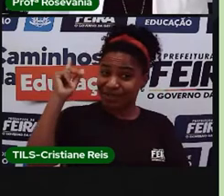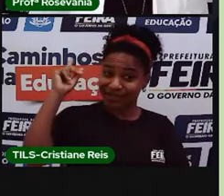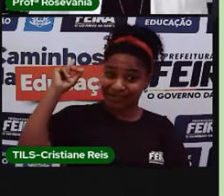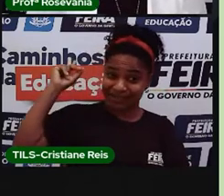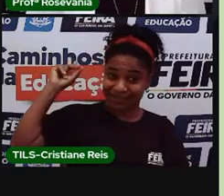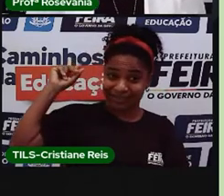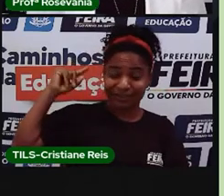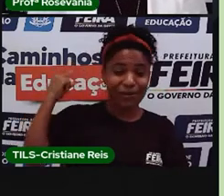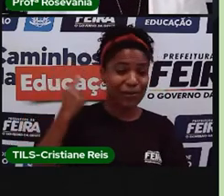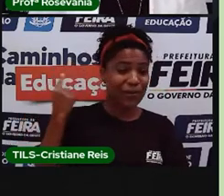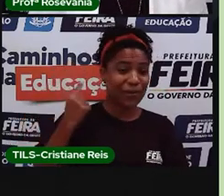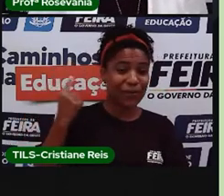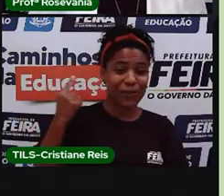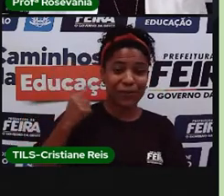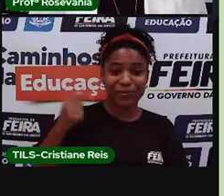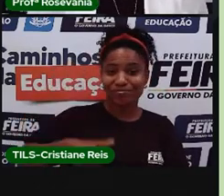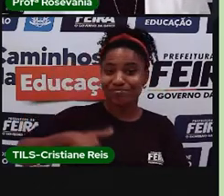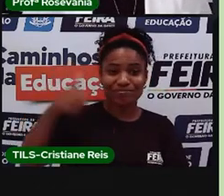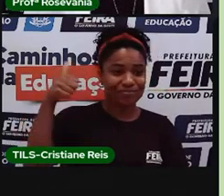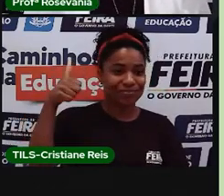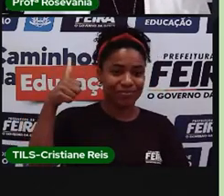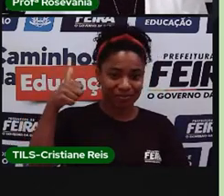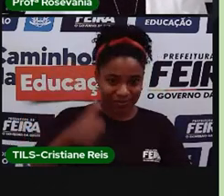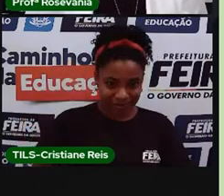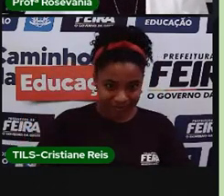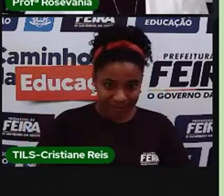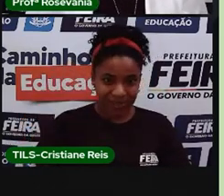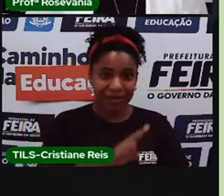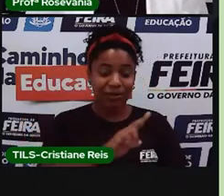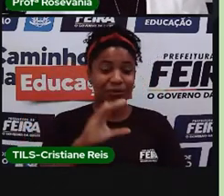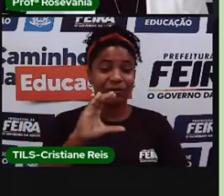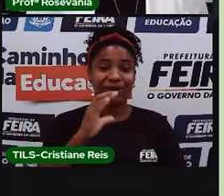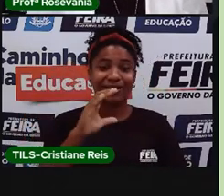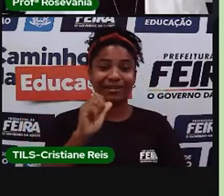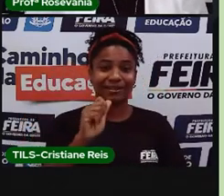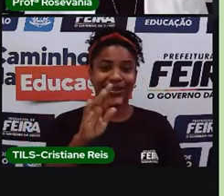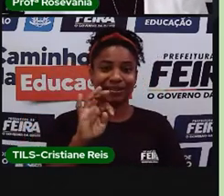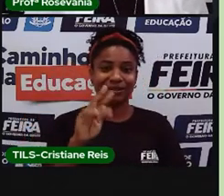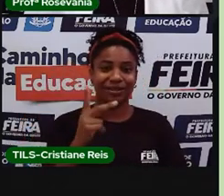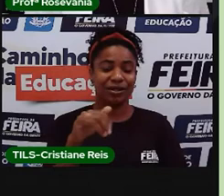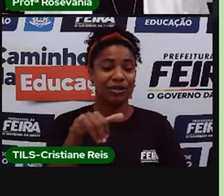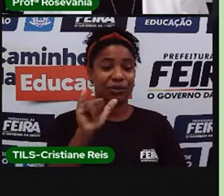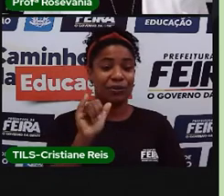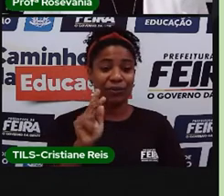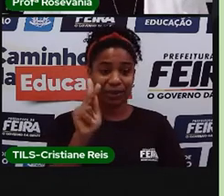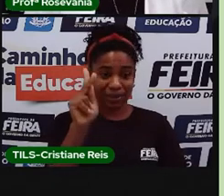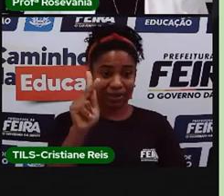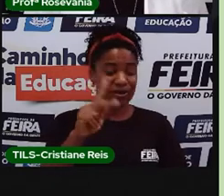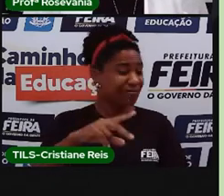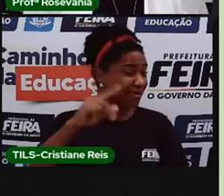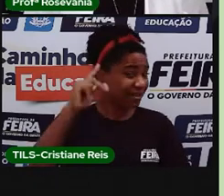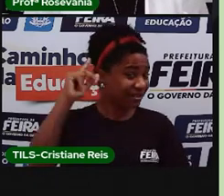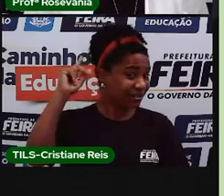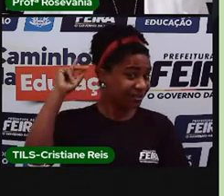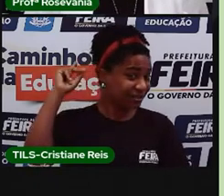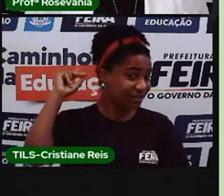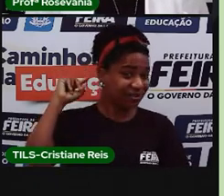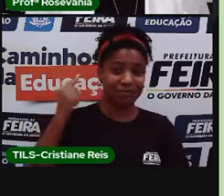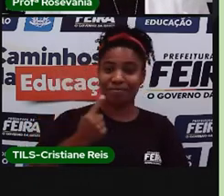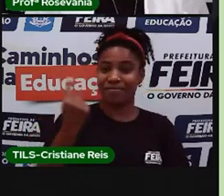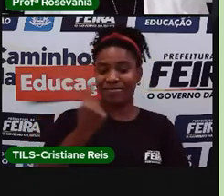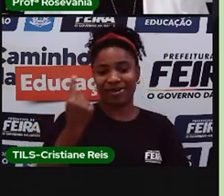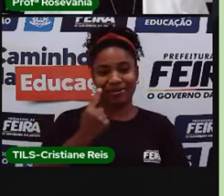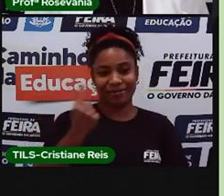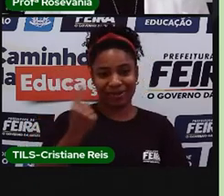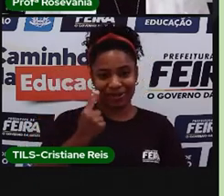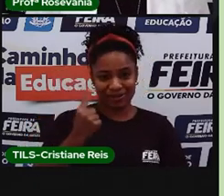notícia, é o um mapa de Kachalhouki, né, é considerado o mais antigo que se tem notícia. E ele,